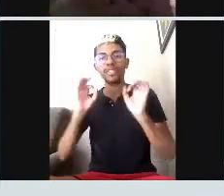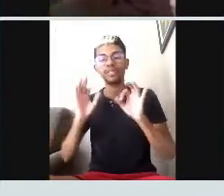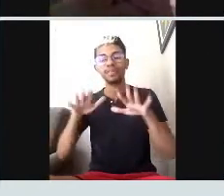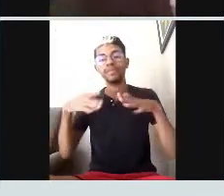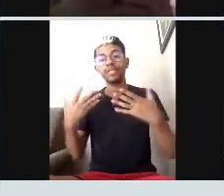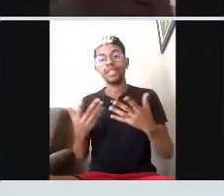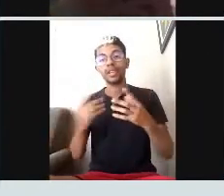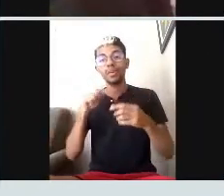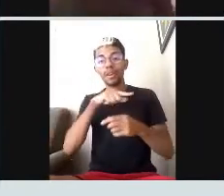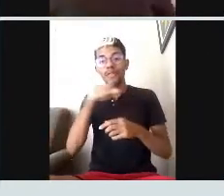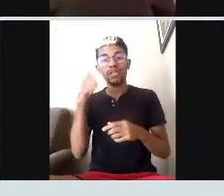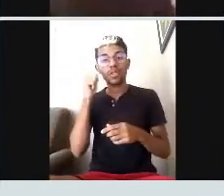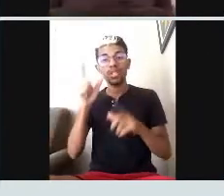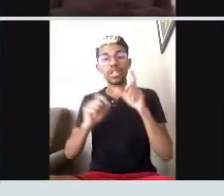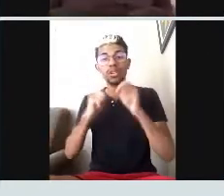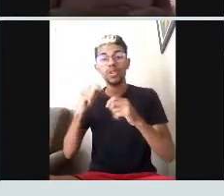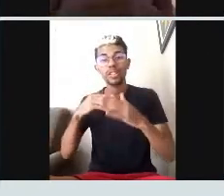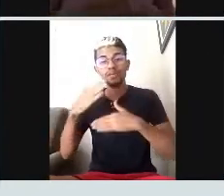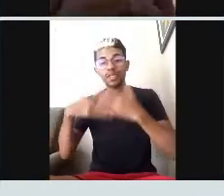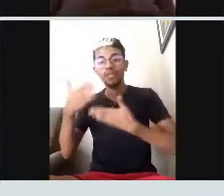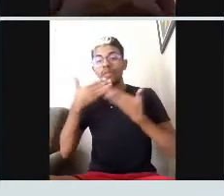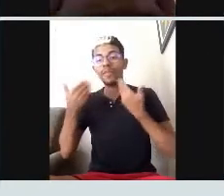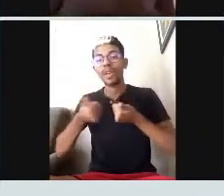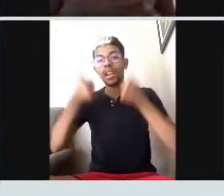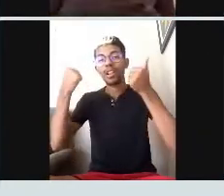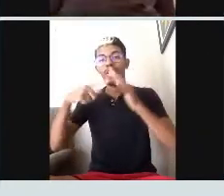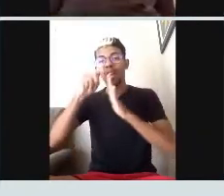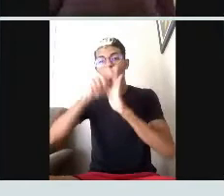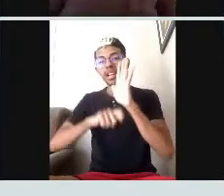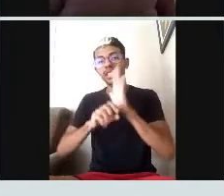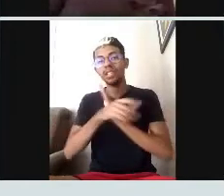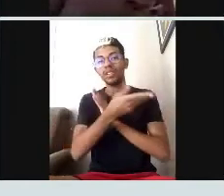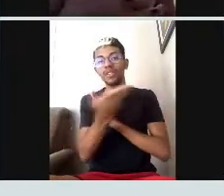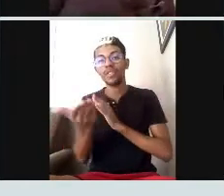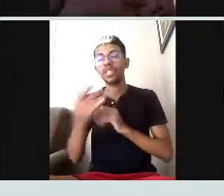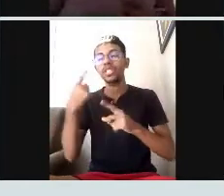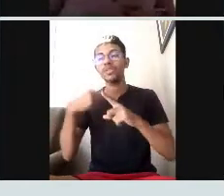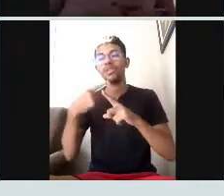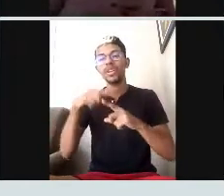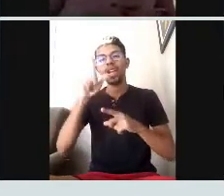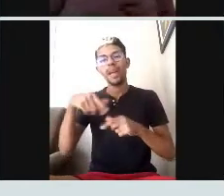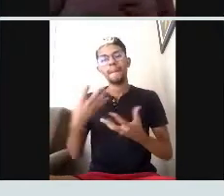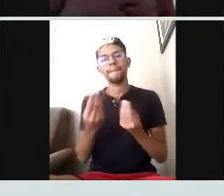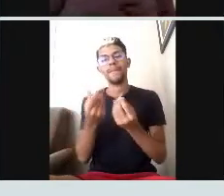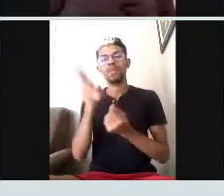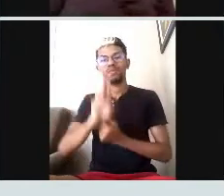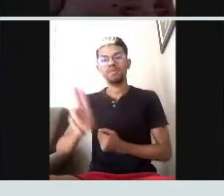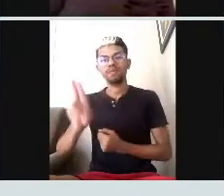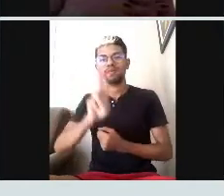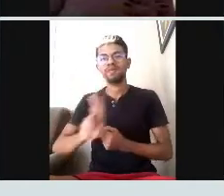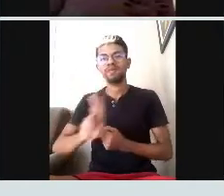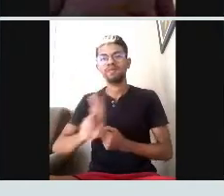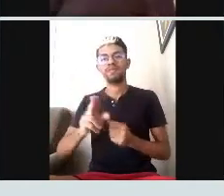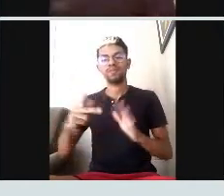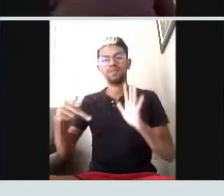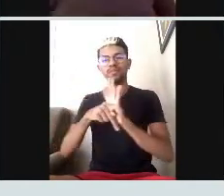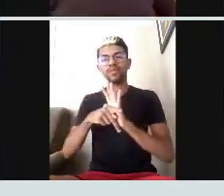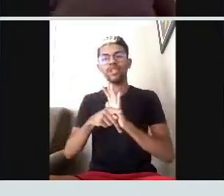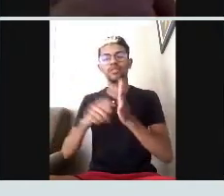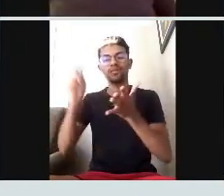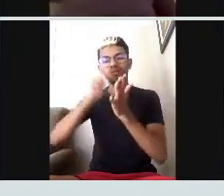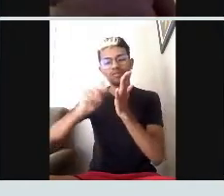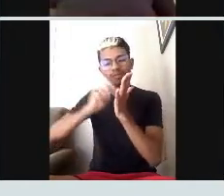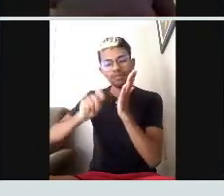tudo isso vai ser muito, muito, muito útil na escrita do texto de vocês. Então, essa competência 2,